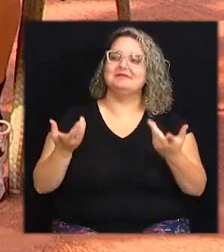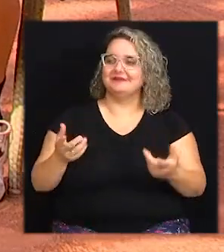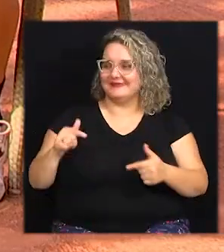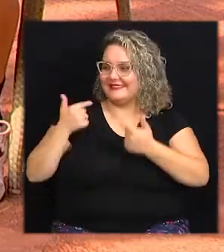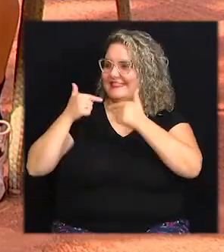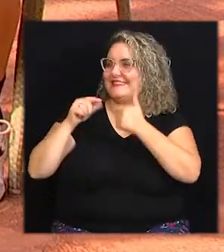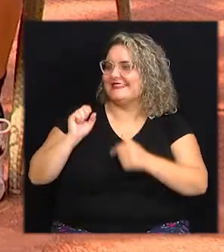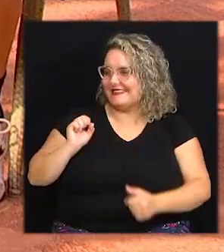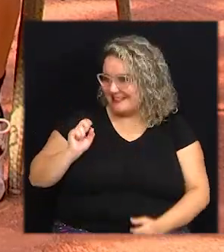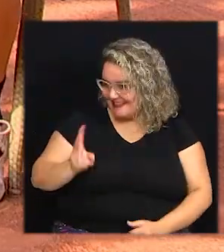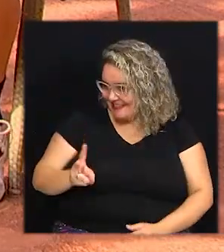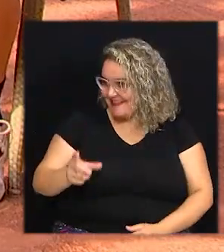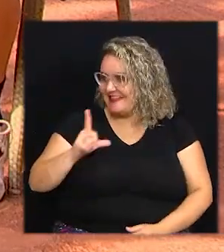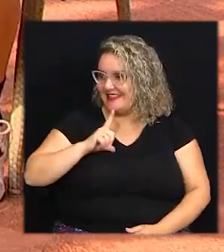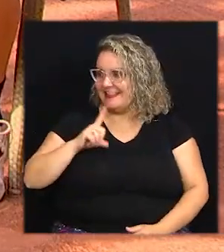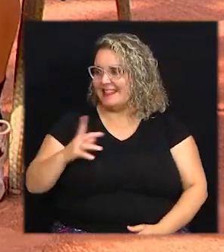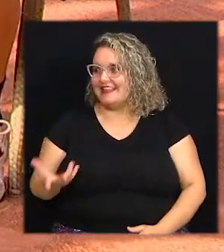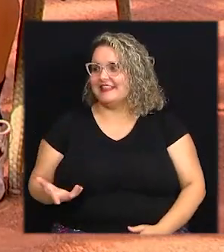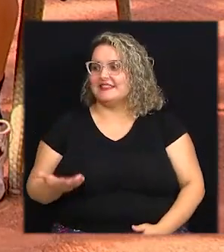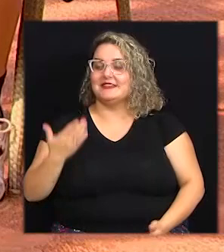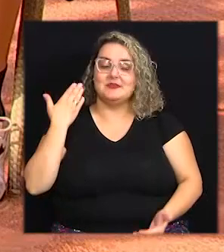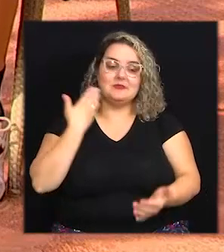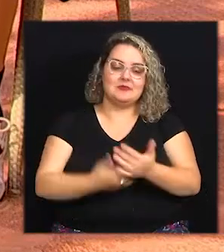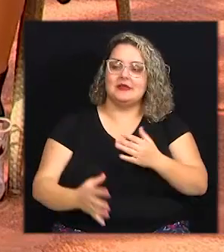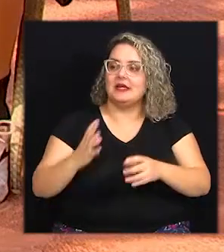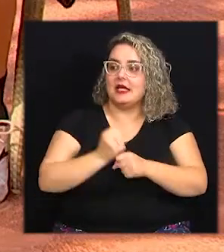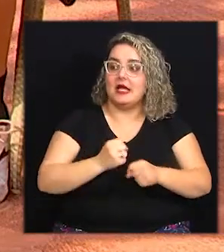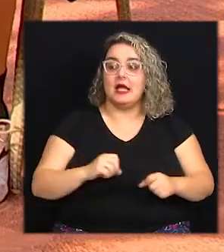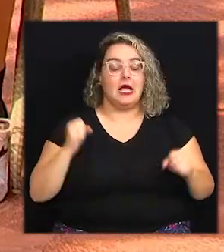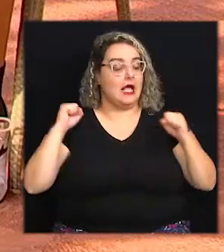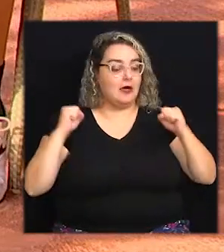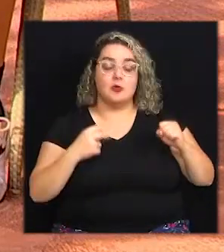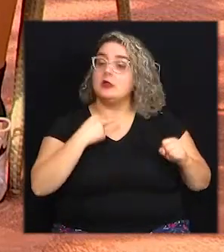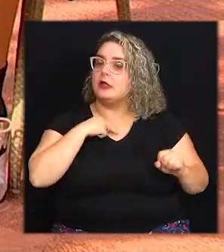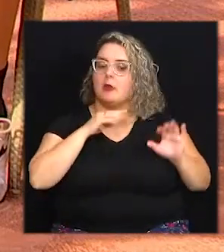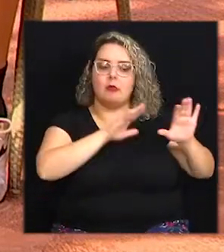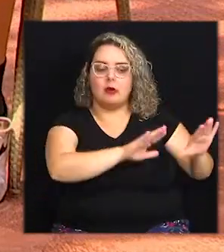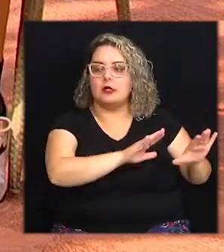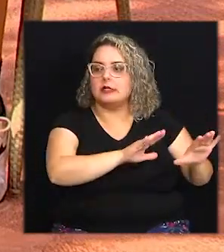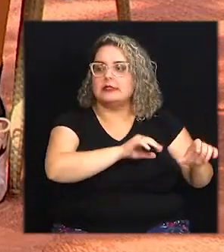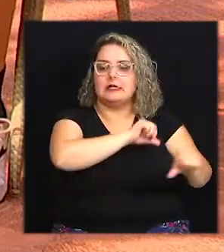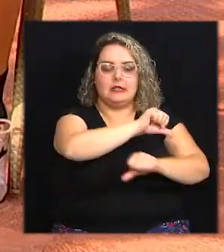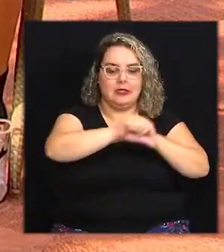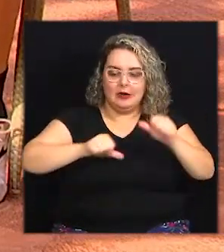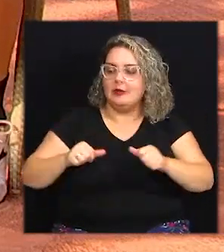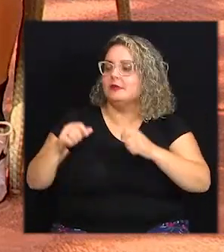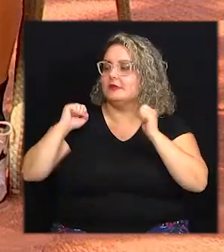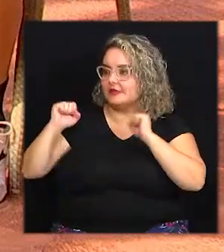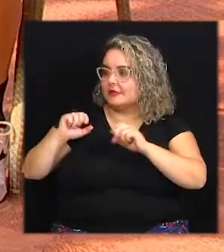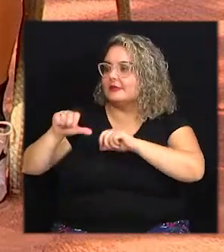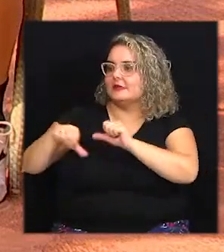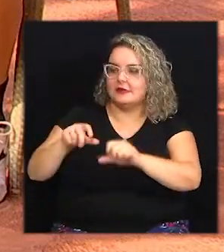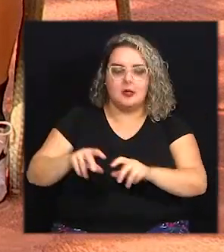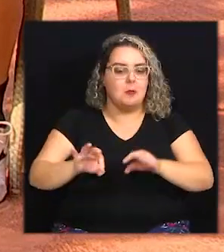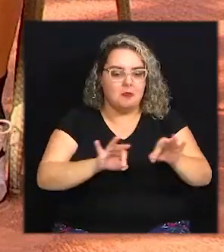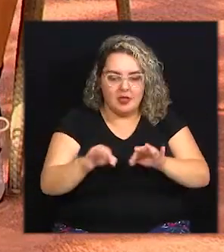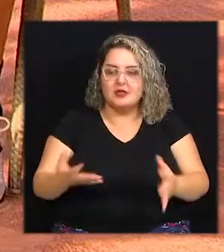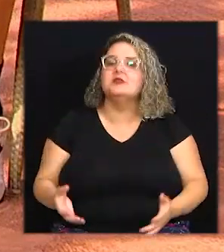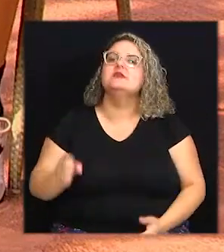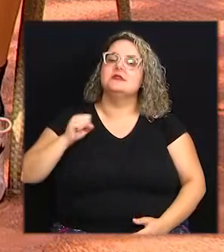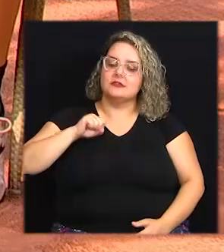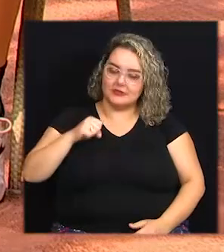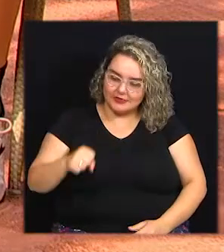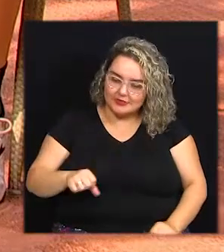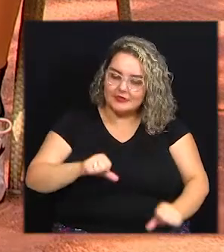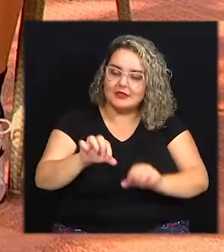superstição. Sempre tem. Então, quer dizer que se perder o ponto, aquela toalha não pode ficar mais ali, tem que mudar a toalha de lugar, tem que mexer em